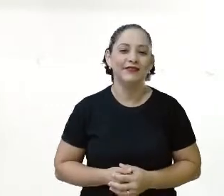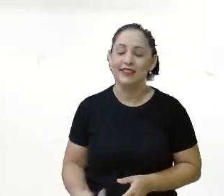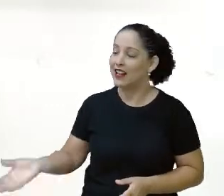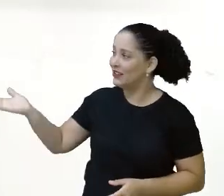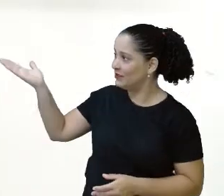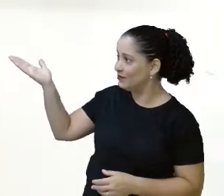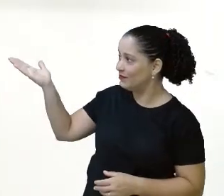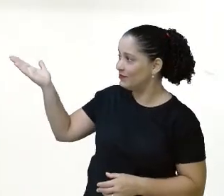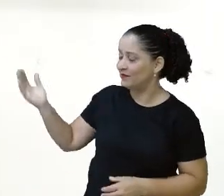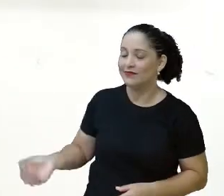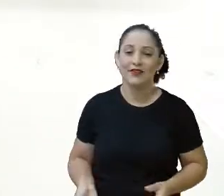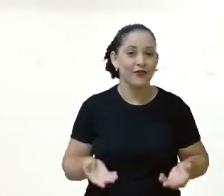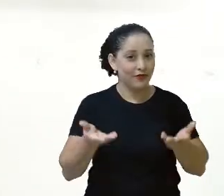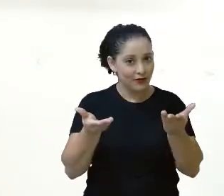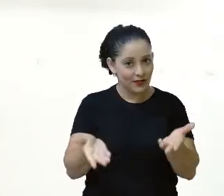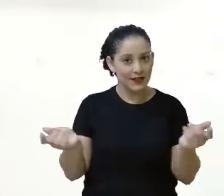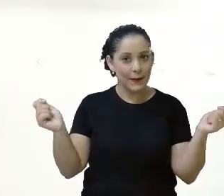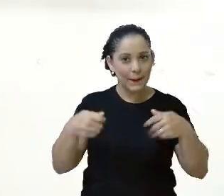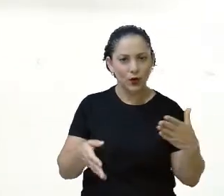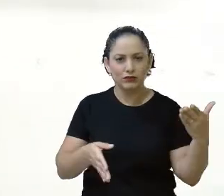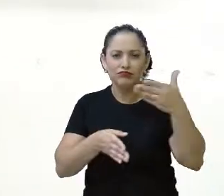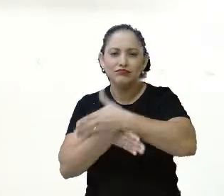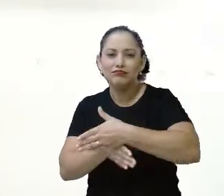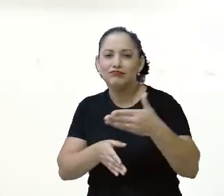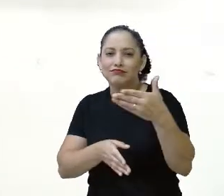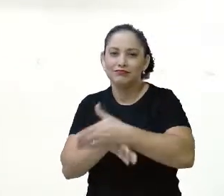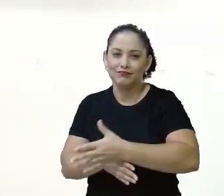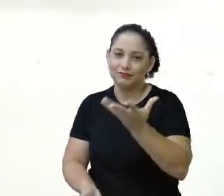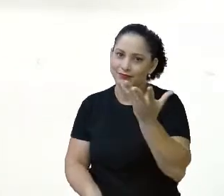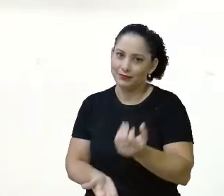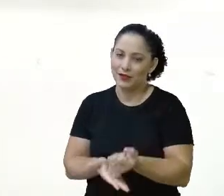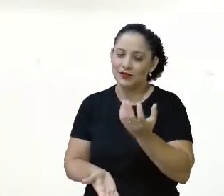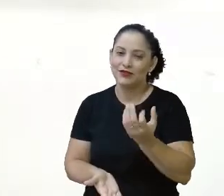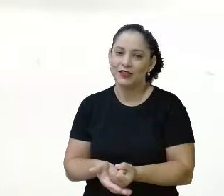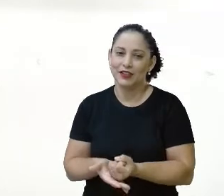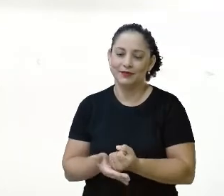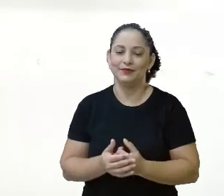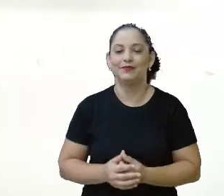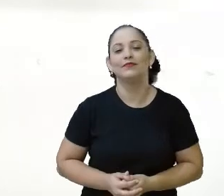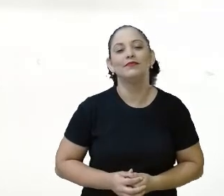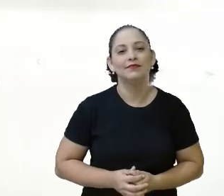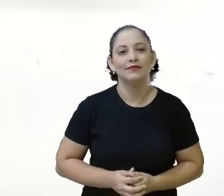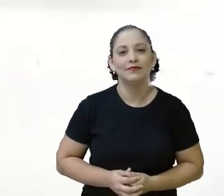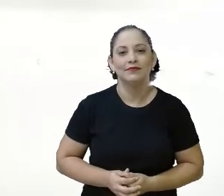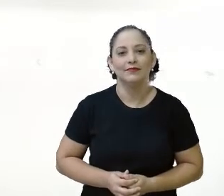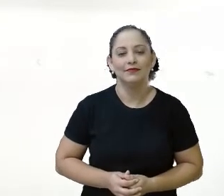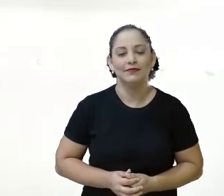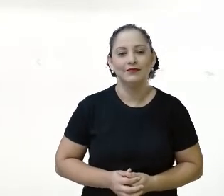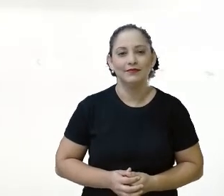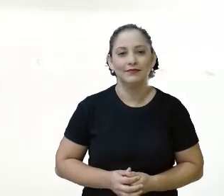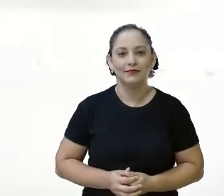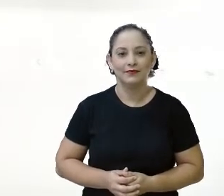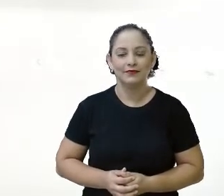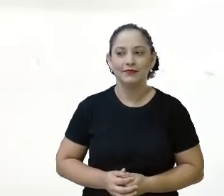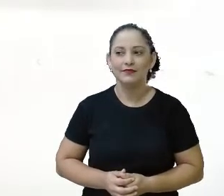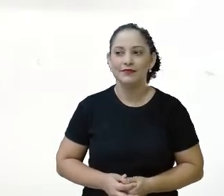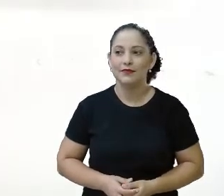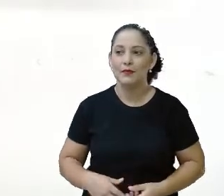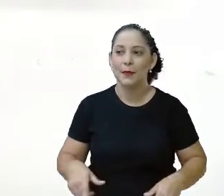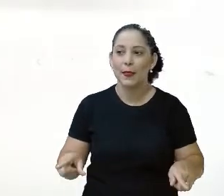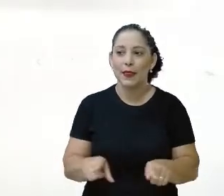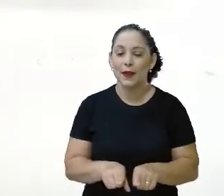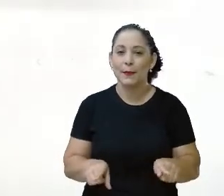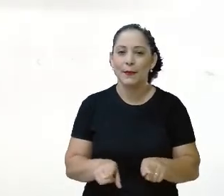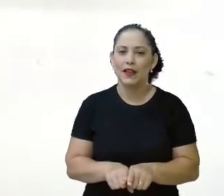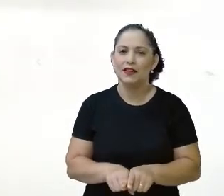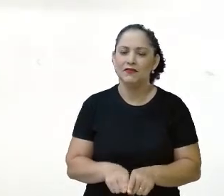Então, você já vai aproveitando e baixa o aplicativo para interagir com a gente, tá certo? Além do mais, se